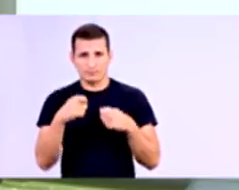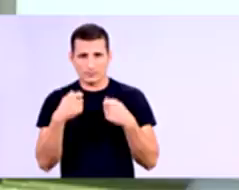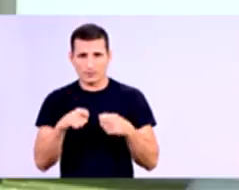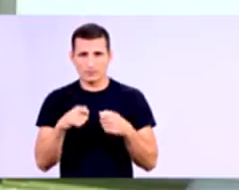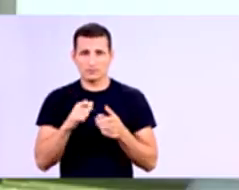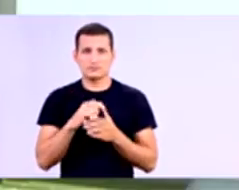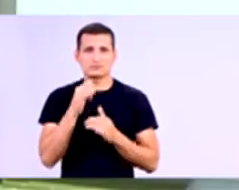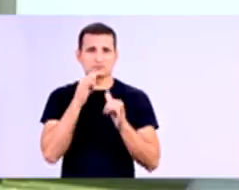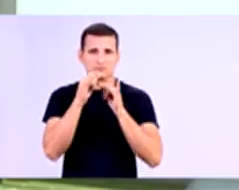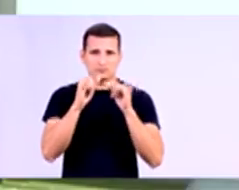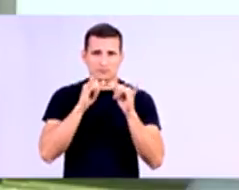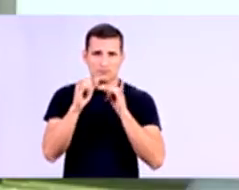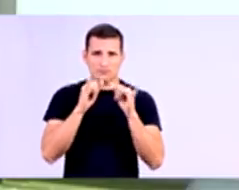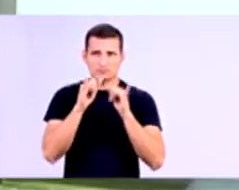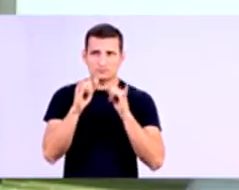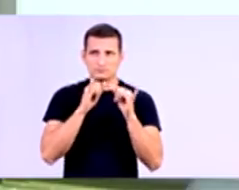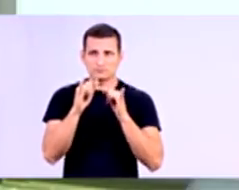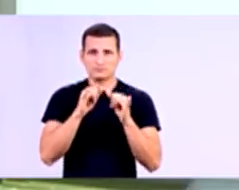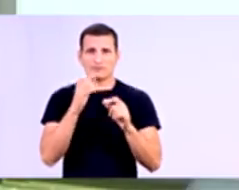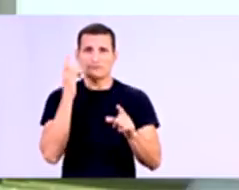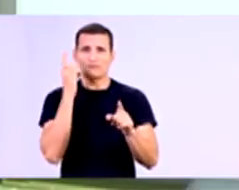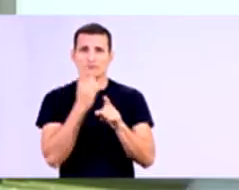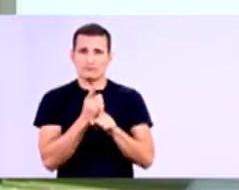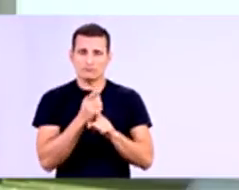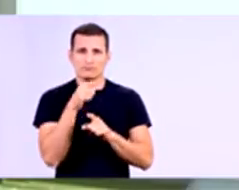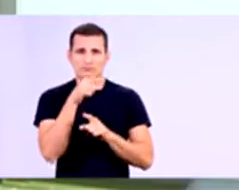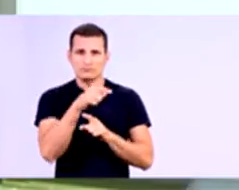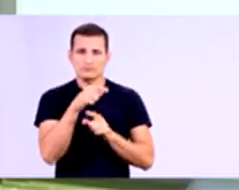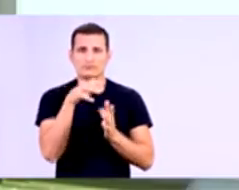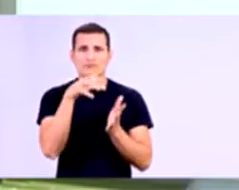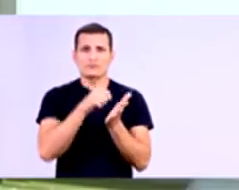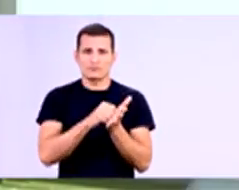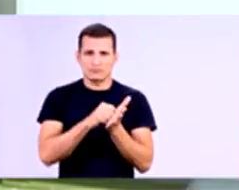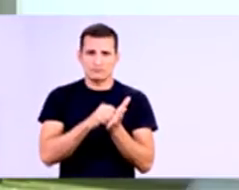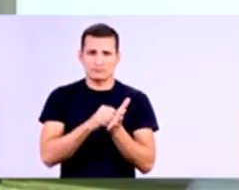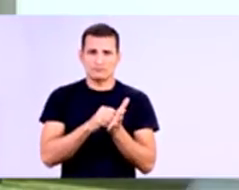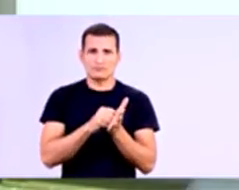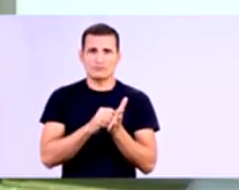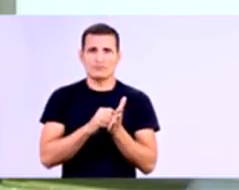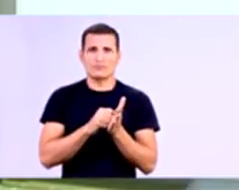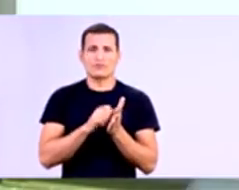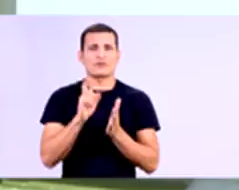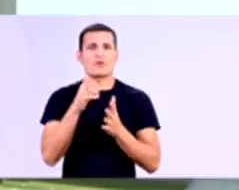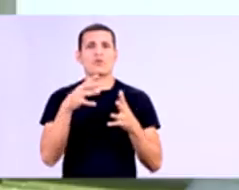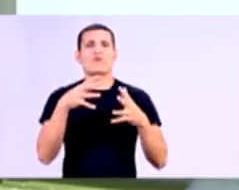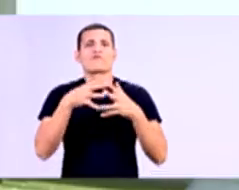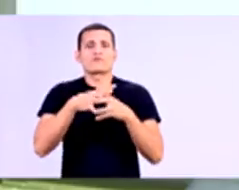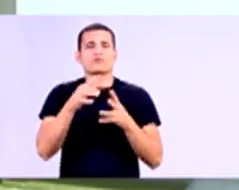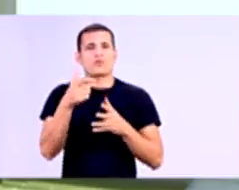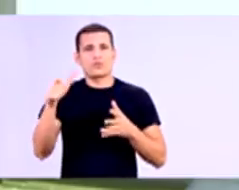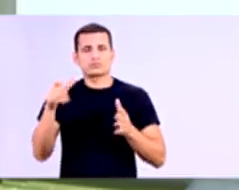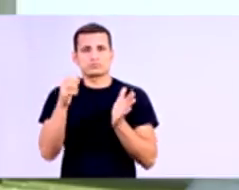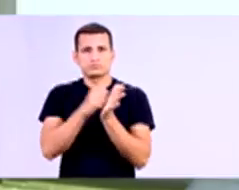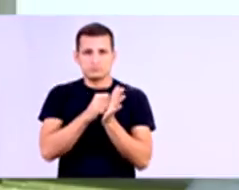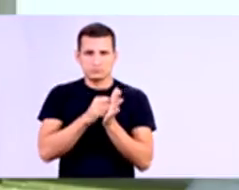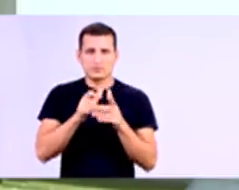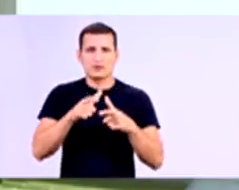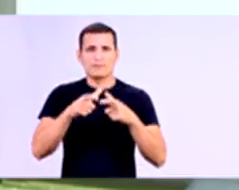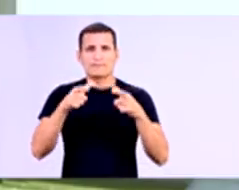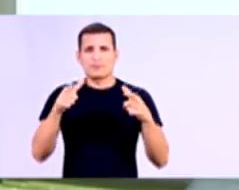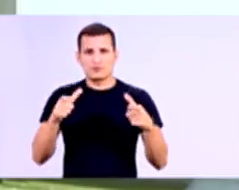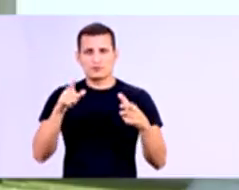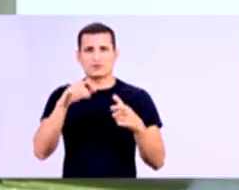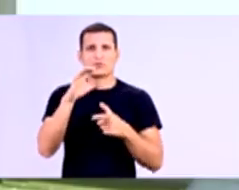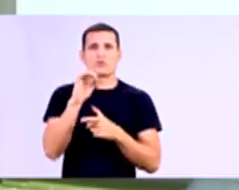precisa de uma informação que identifique aquele registro, que não se confunda com os demais. Na maioria das vezes, é